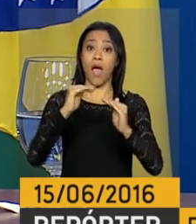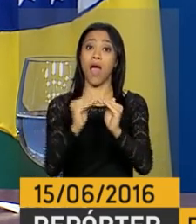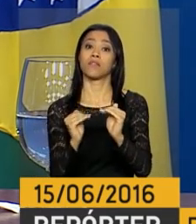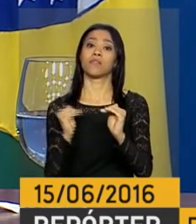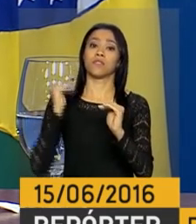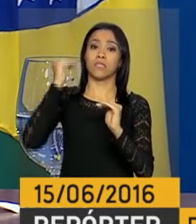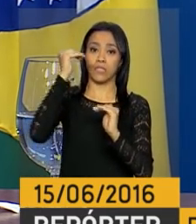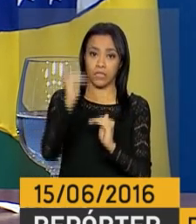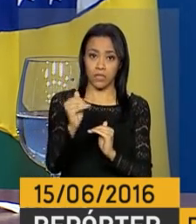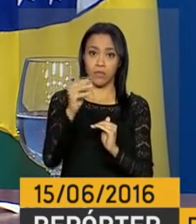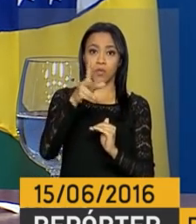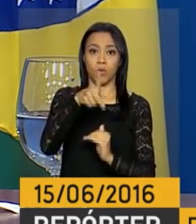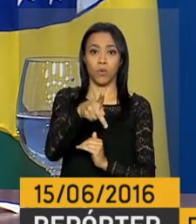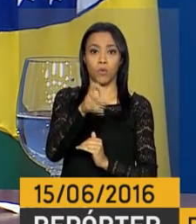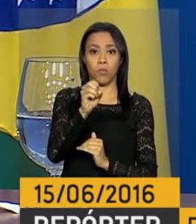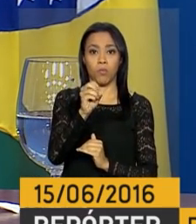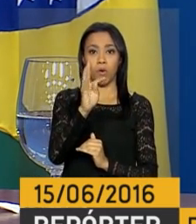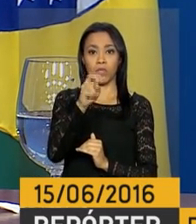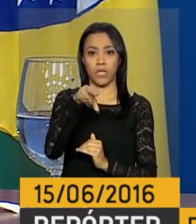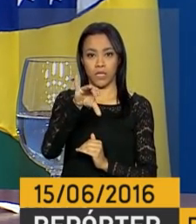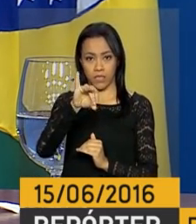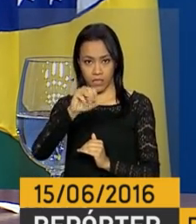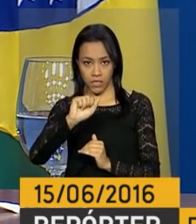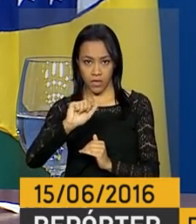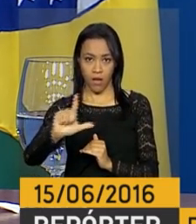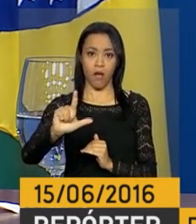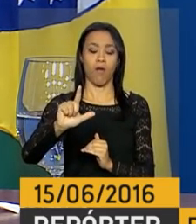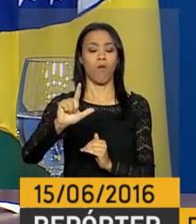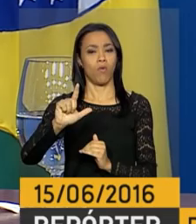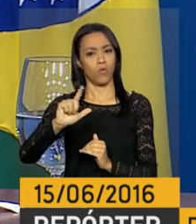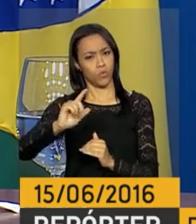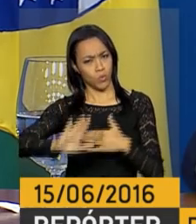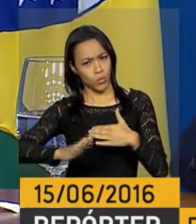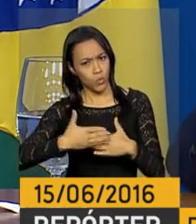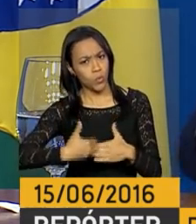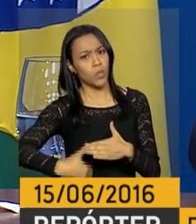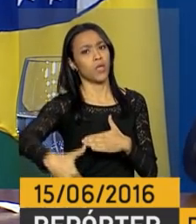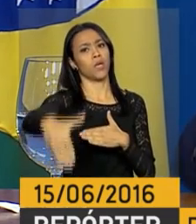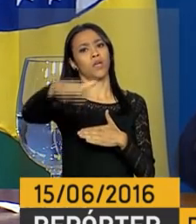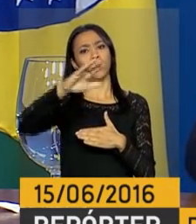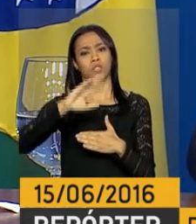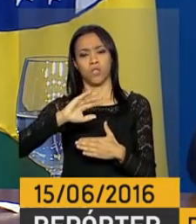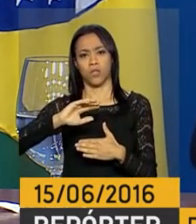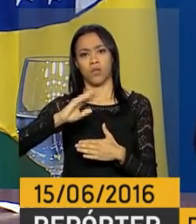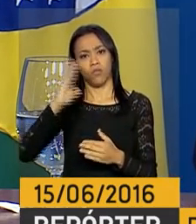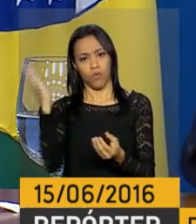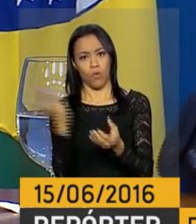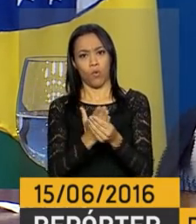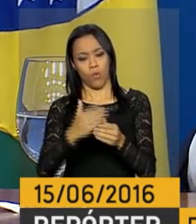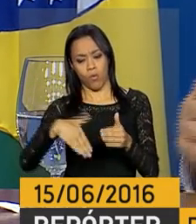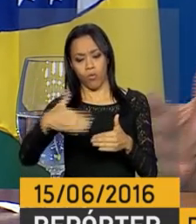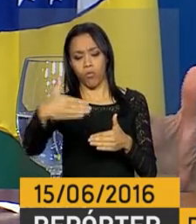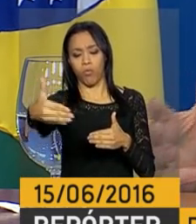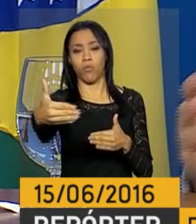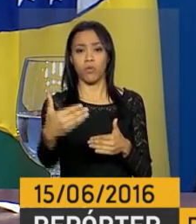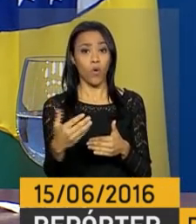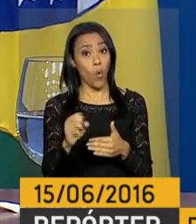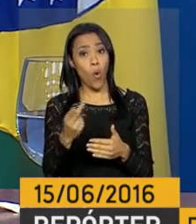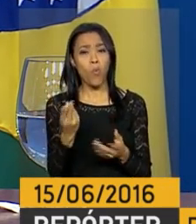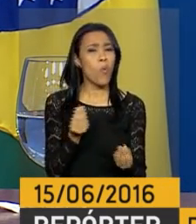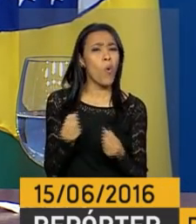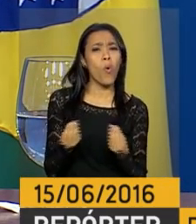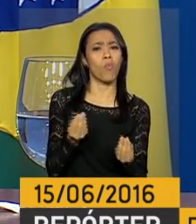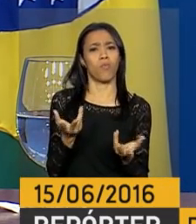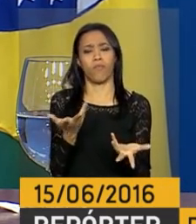potencial durante uma certa fase do processo ou não? Como é que vai se dar essa dinâmica? Então, existe